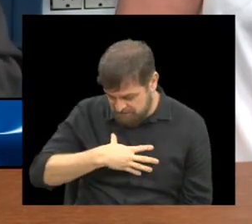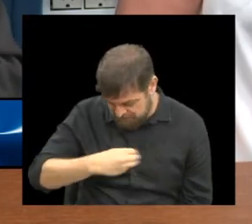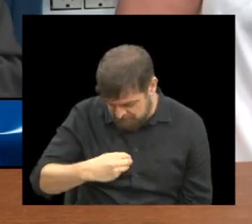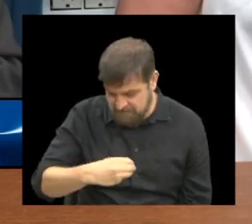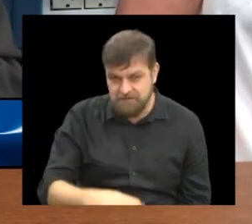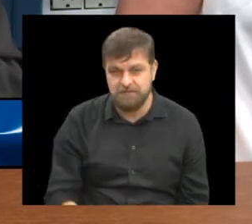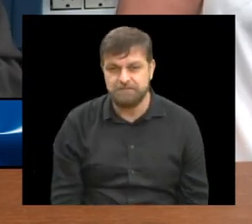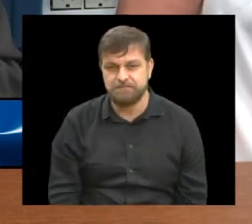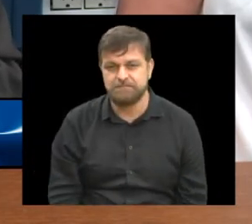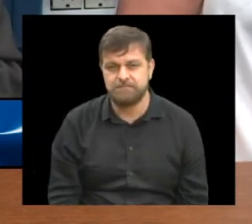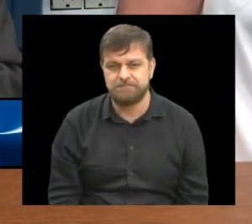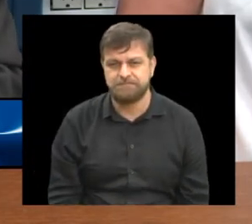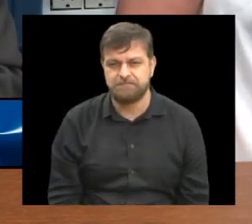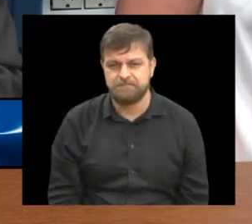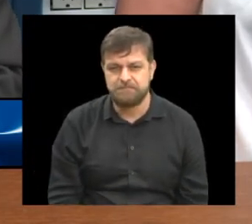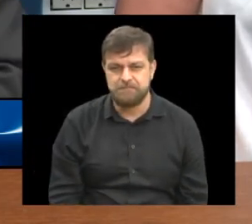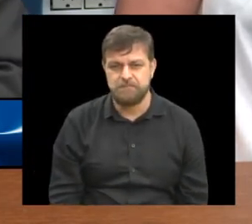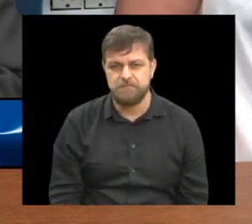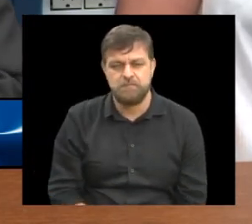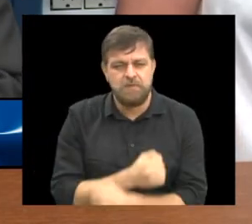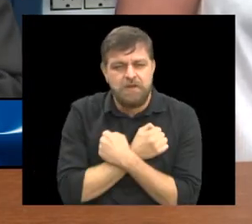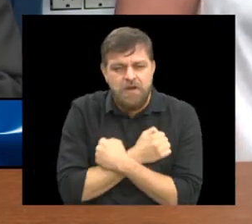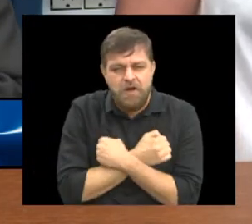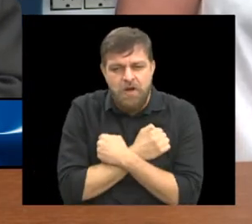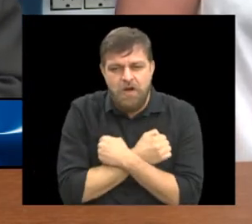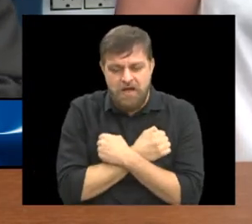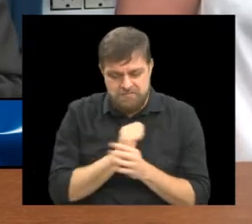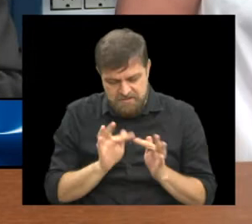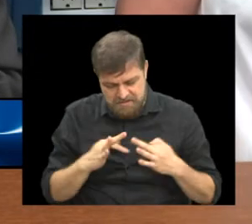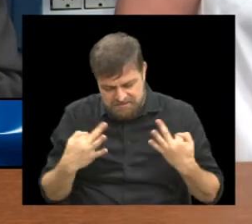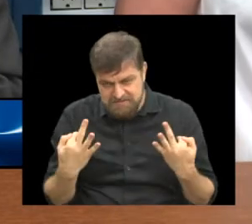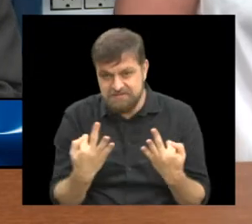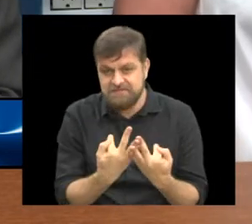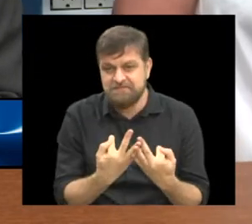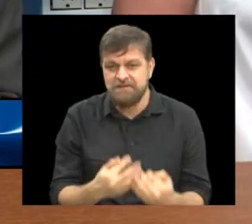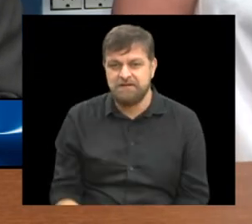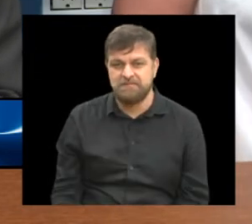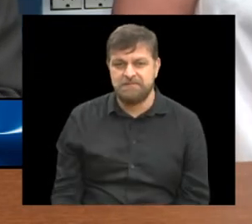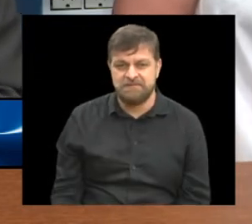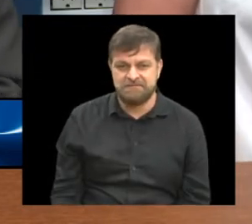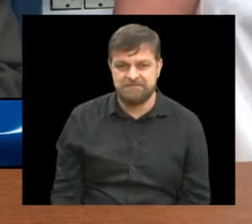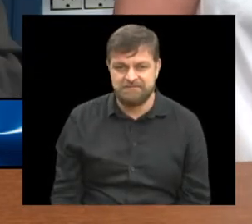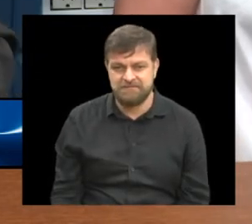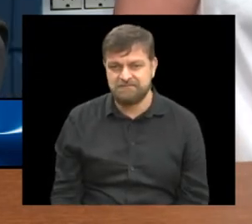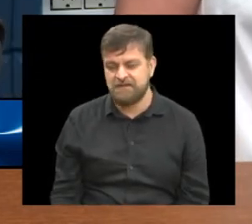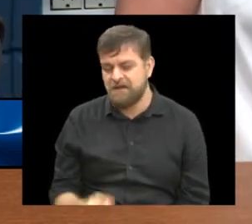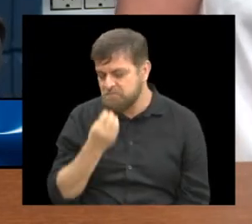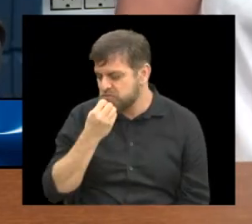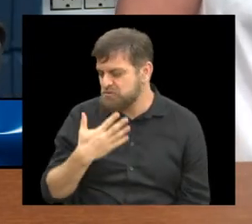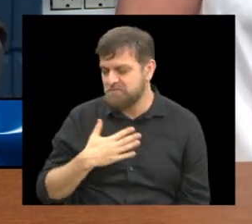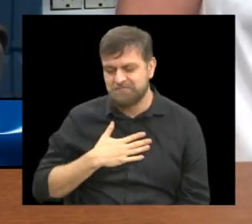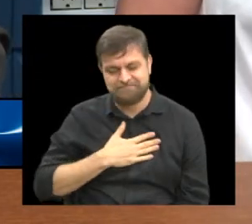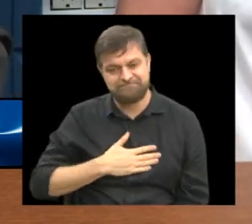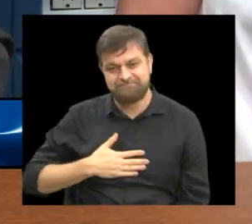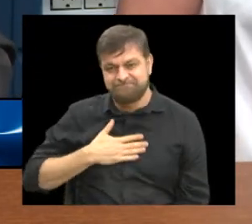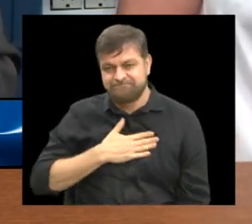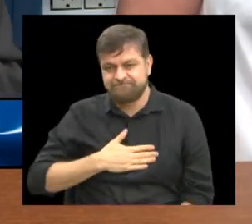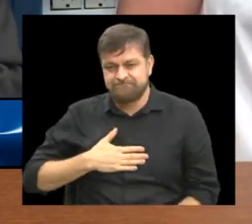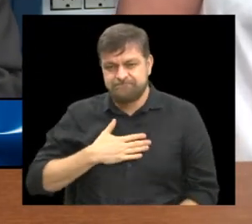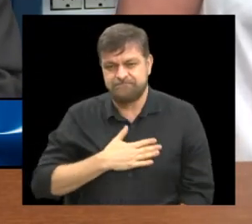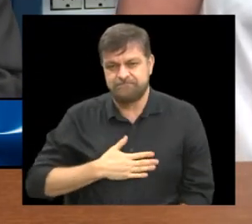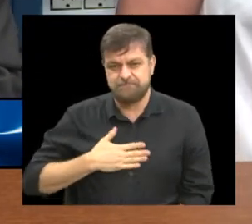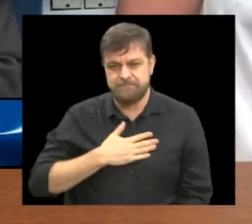ainda. Mas o abraço família, o abraço coletivo é muito bom, é muito gostoso, é muito